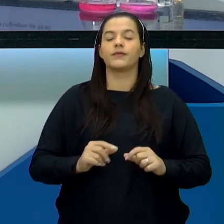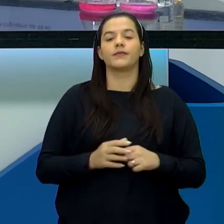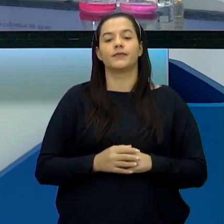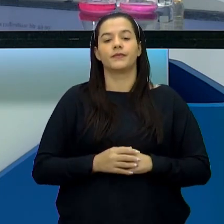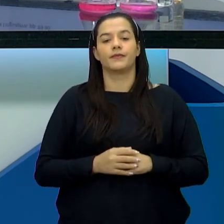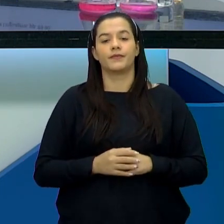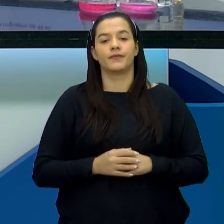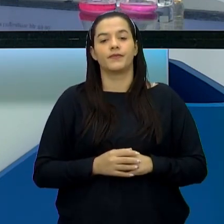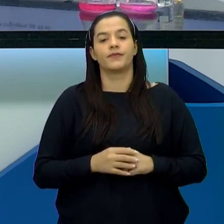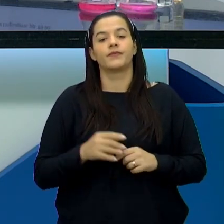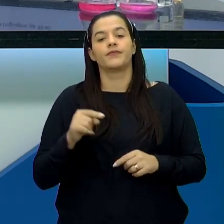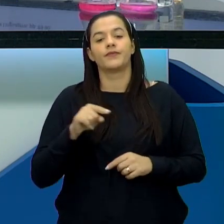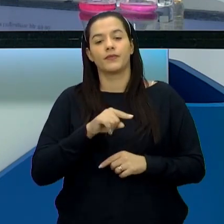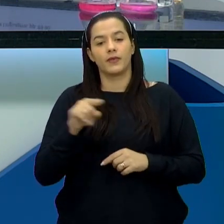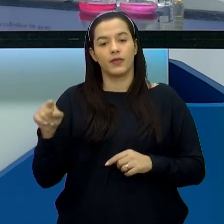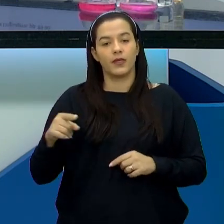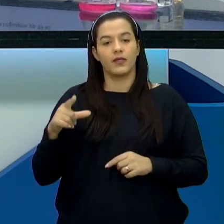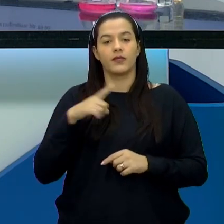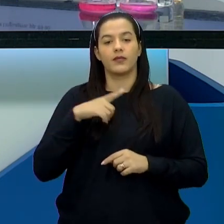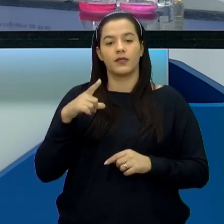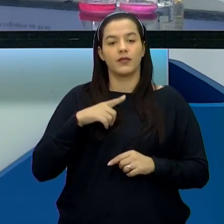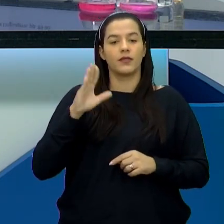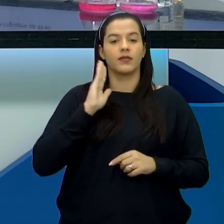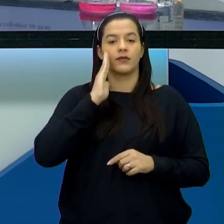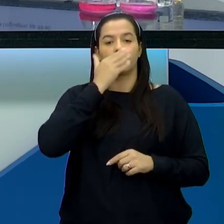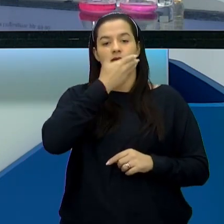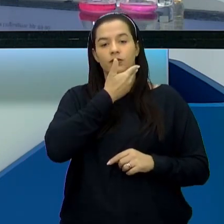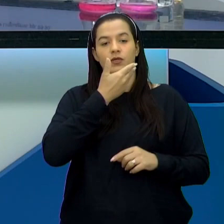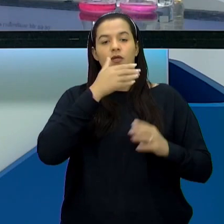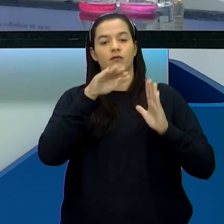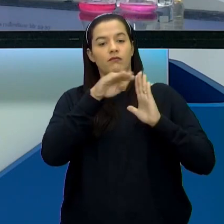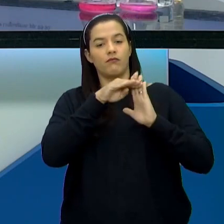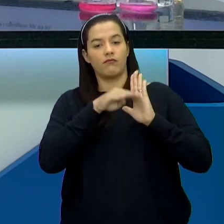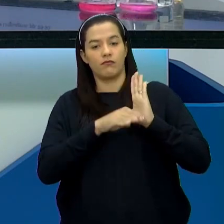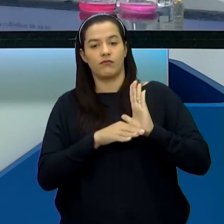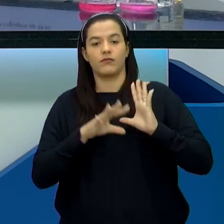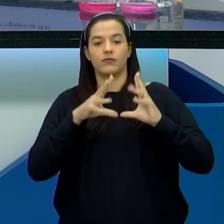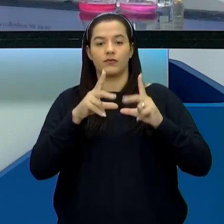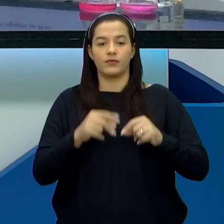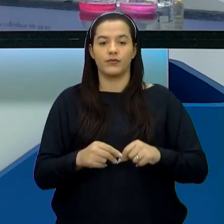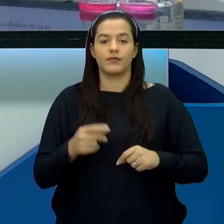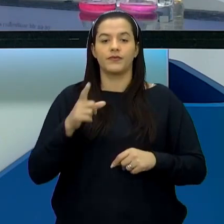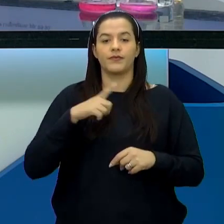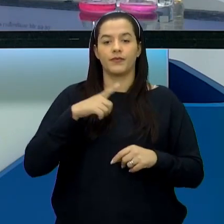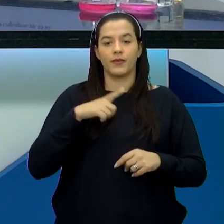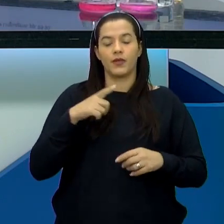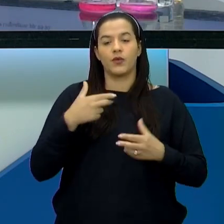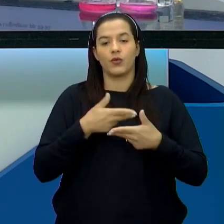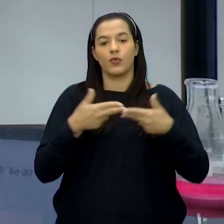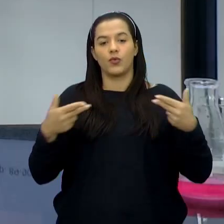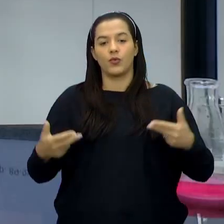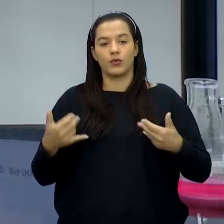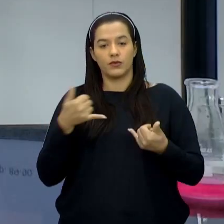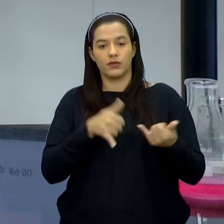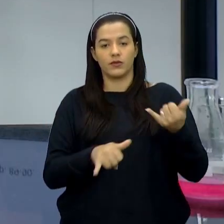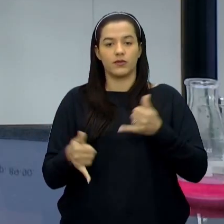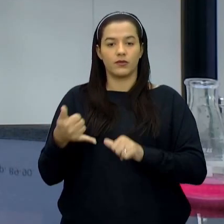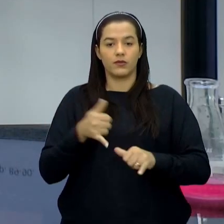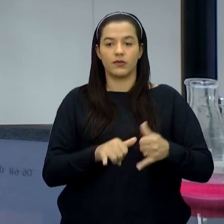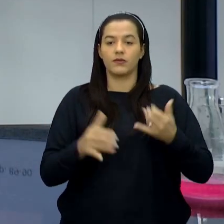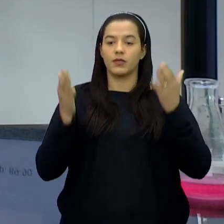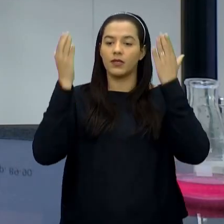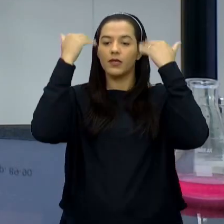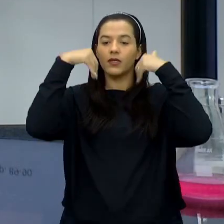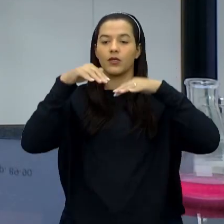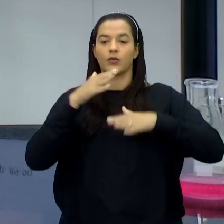né? Exatamente. E eles têm dietas rigorosas, não é mesmo? É verdade. Então, tudo isso são processos químicos dentro do nosso